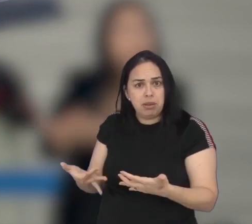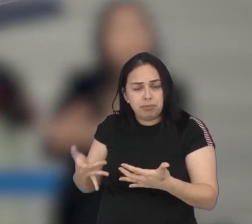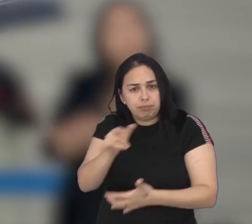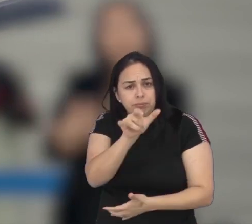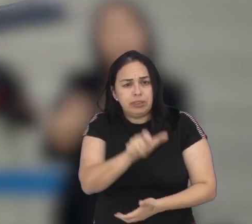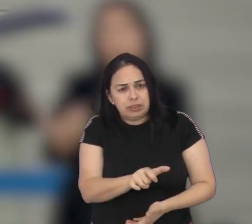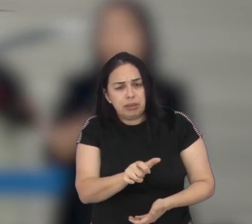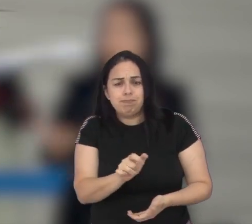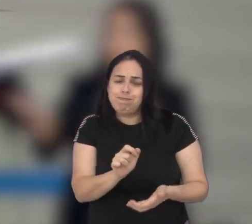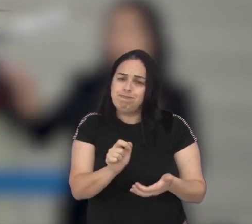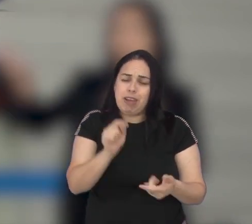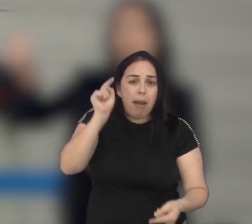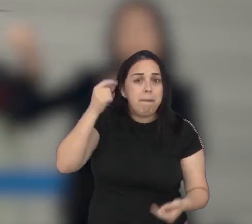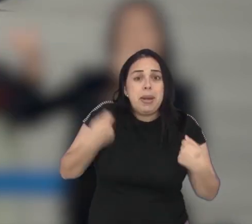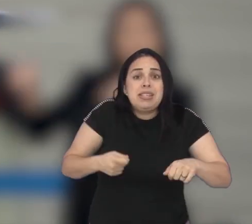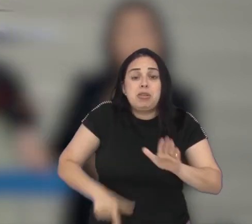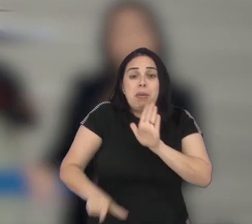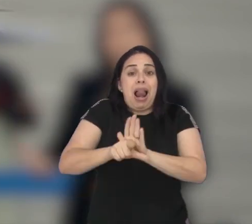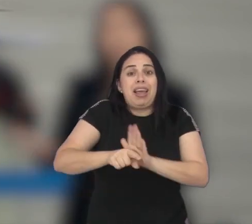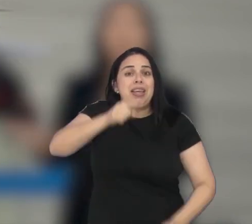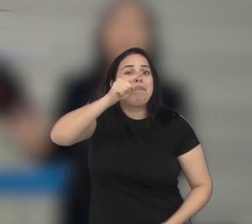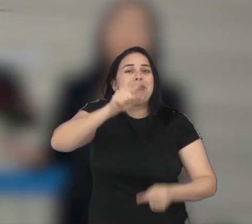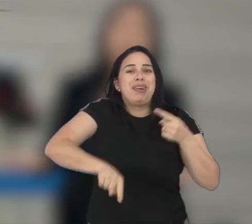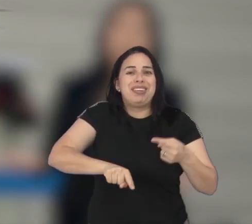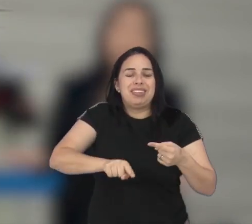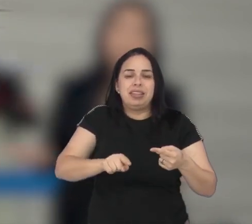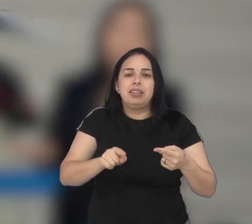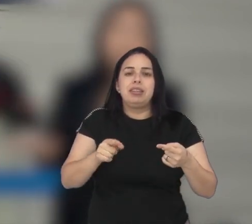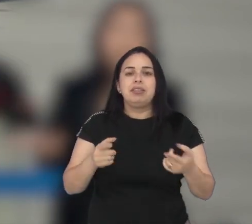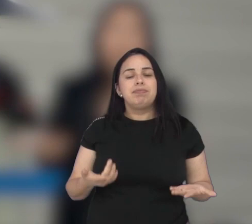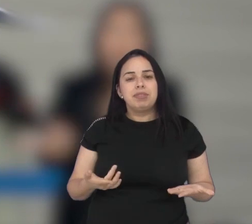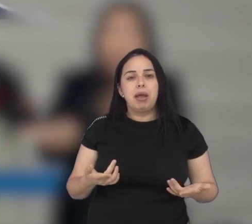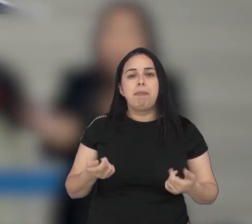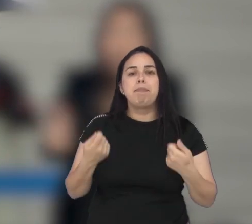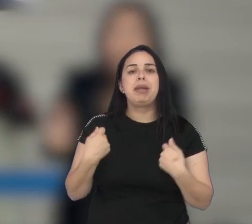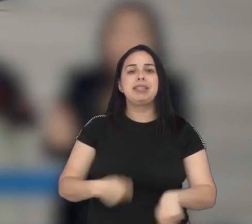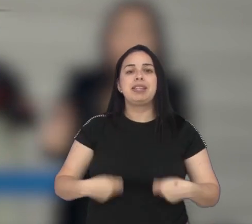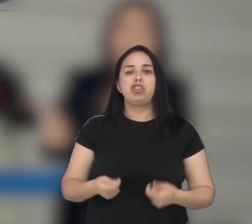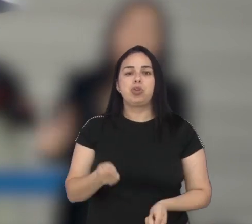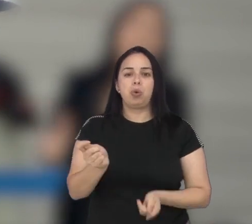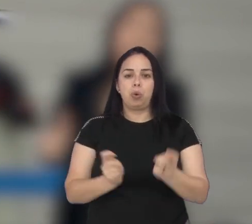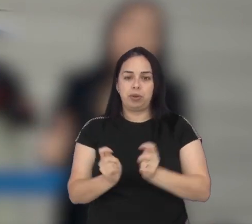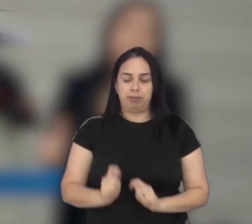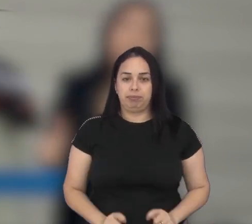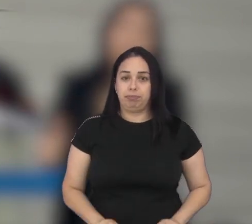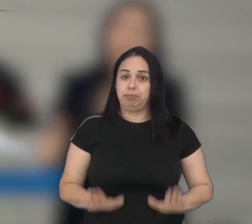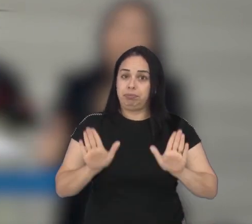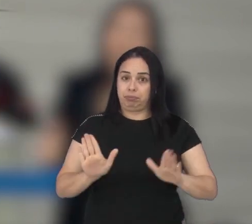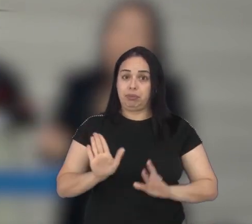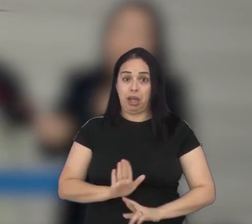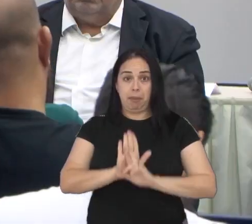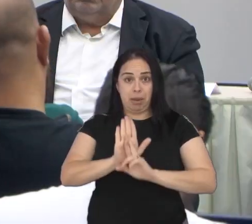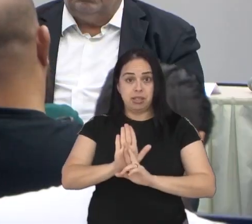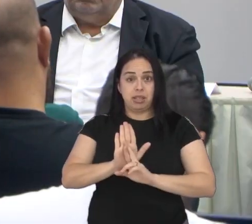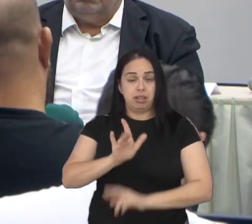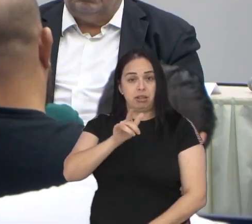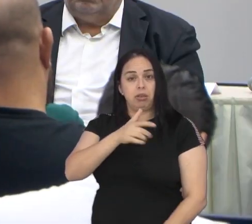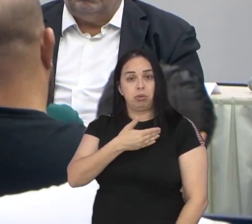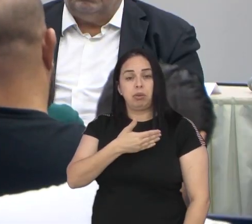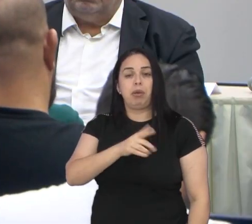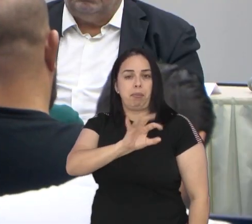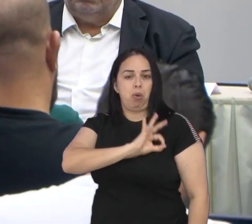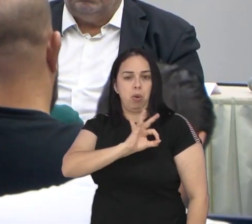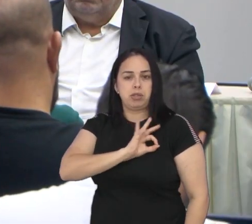senhor falou anteriormente, não é? Onde tivesse mais controle. Com a